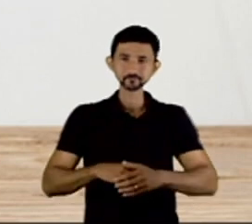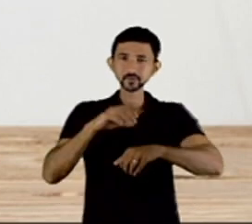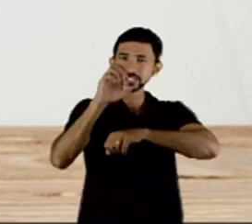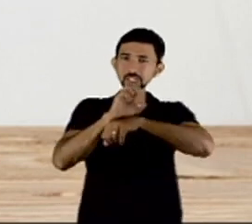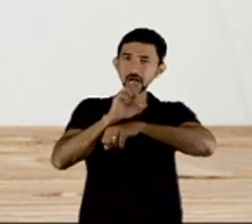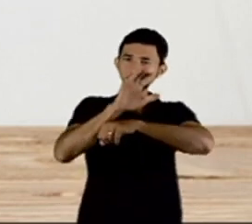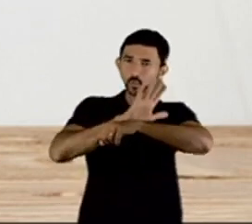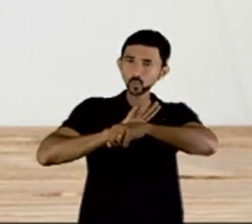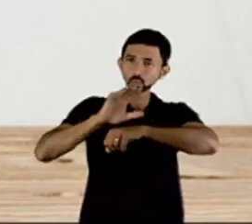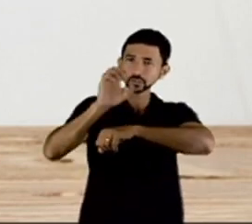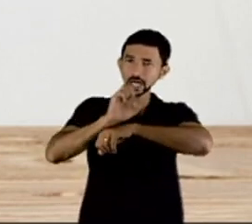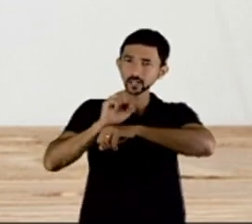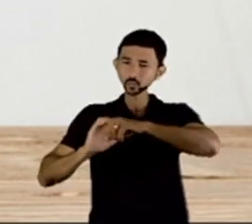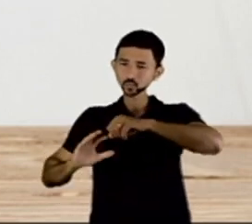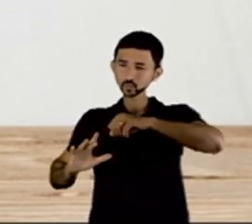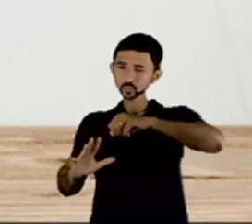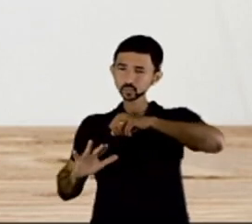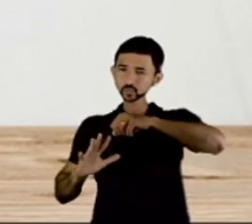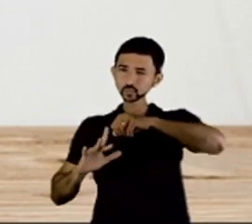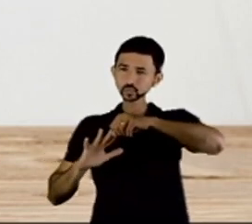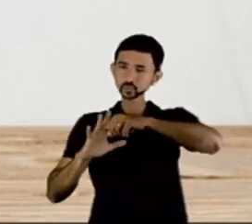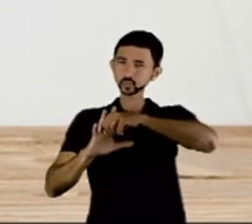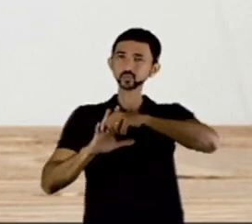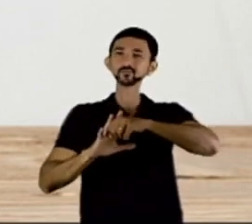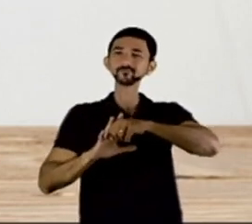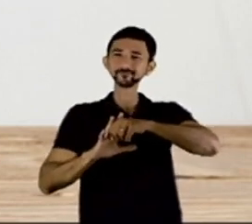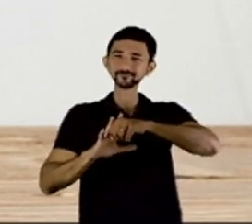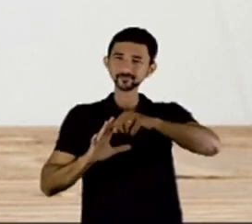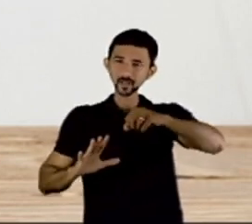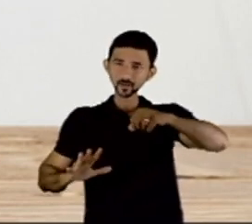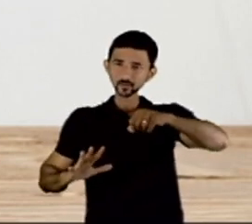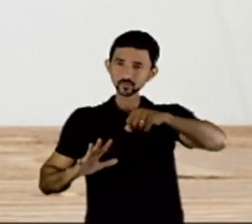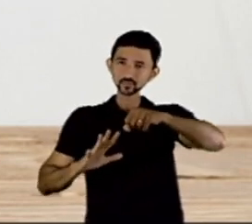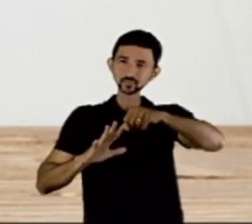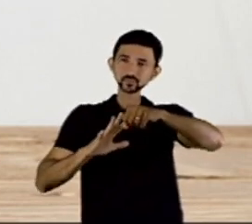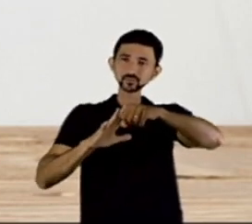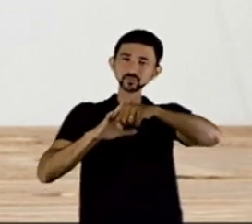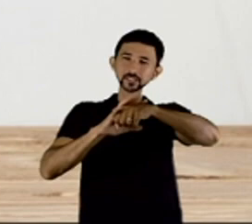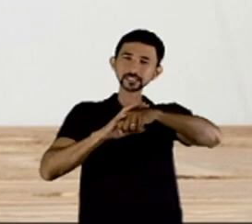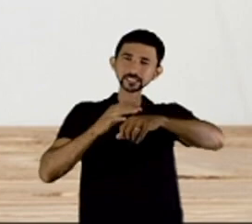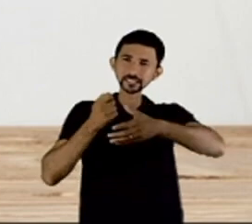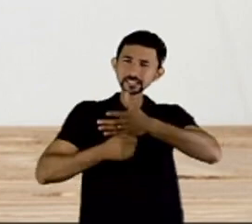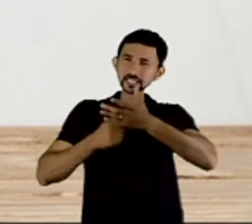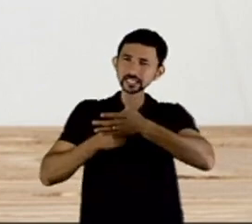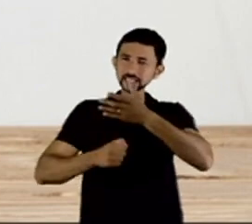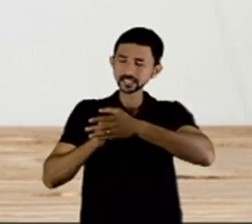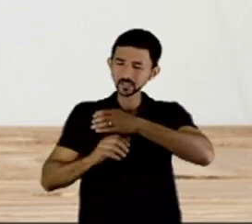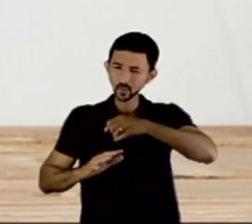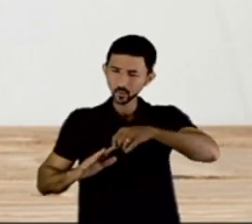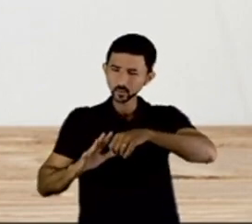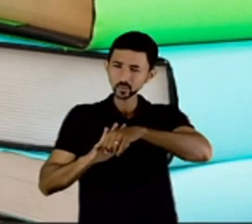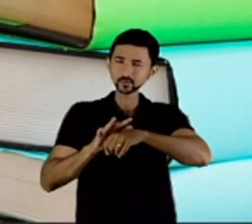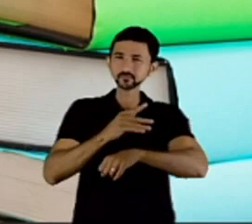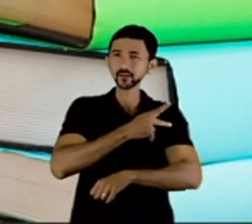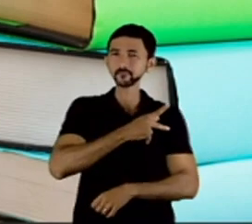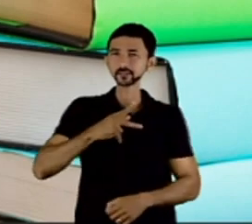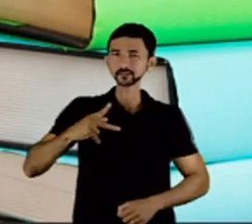estados aqui, eles não tinham vez, digamos assim, na presidência. Sempre era ou